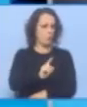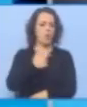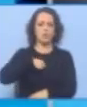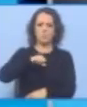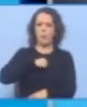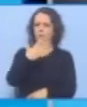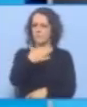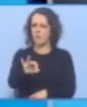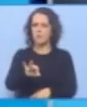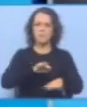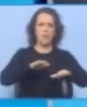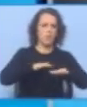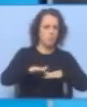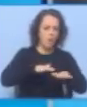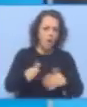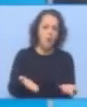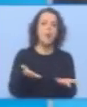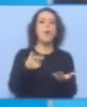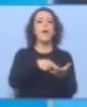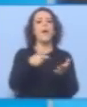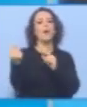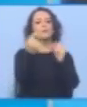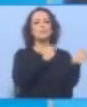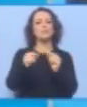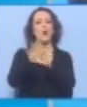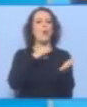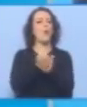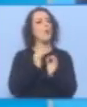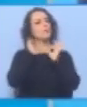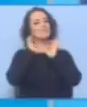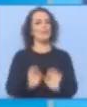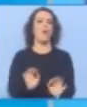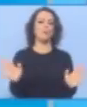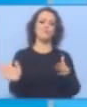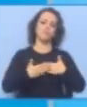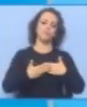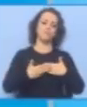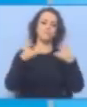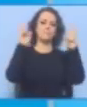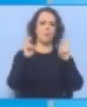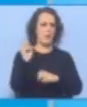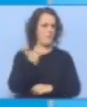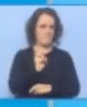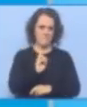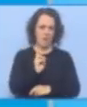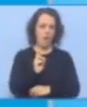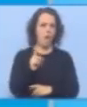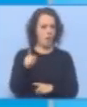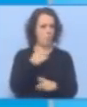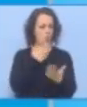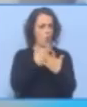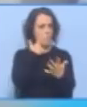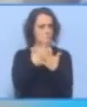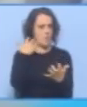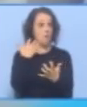França, em Itália. Também não está encerrado, esta votação não encerrou a discussão do tema. Mas pode ter sido significativo? Mas